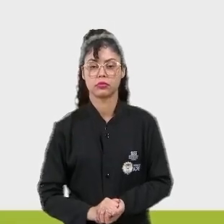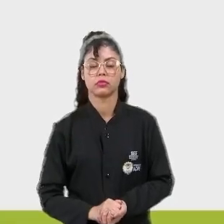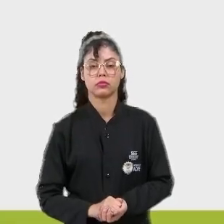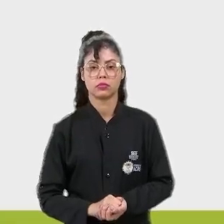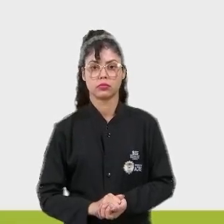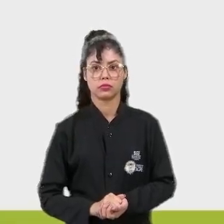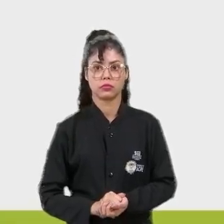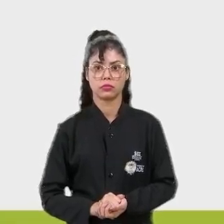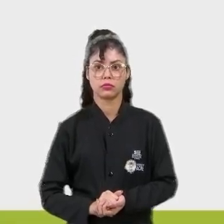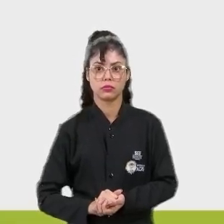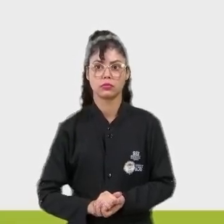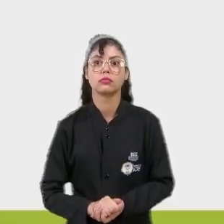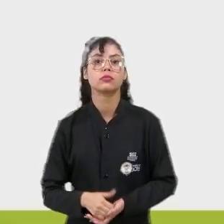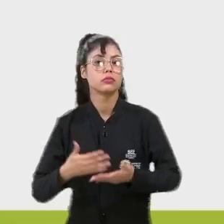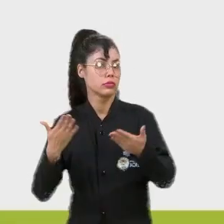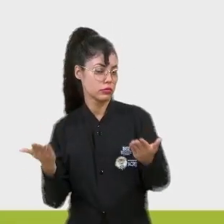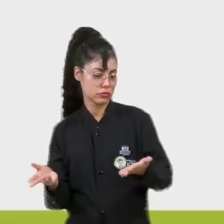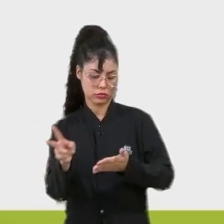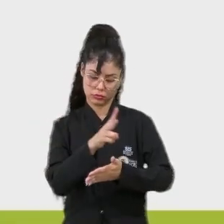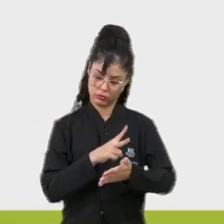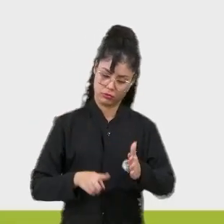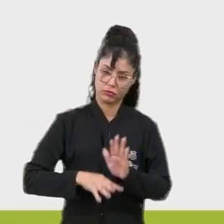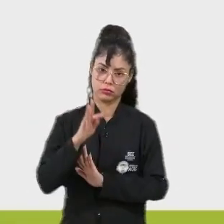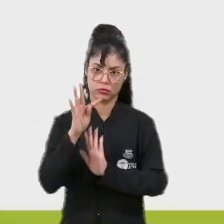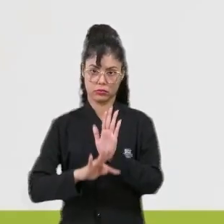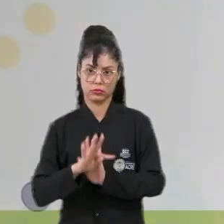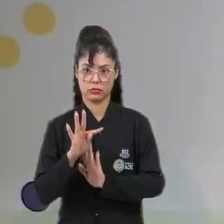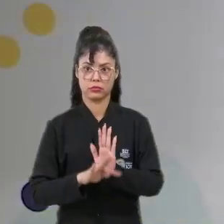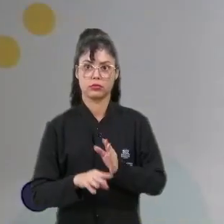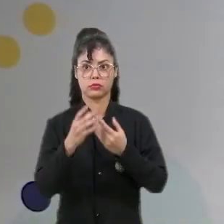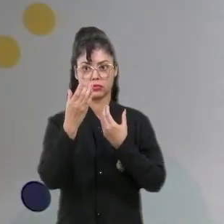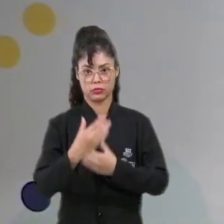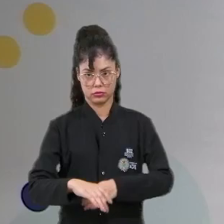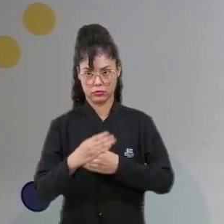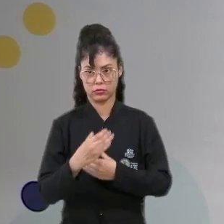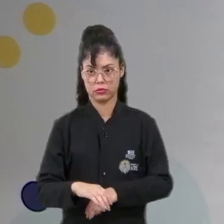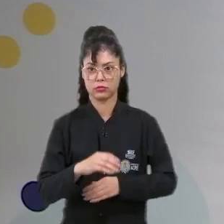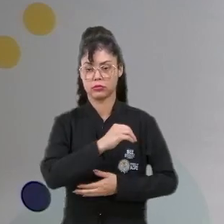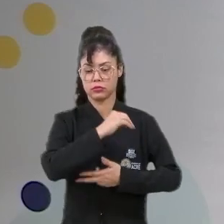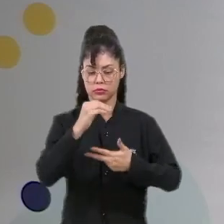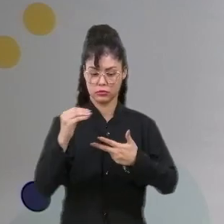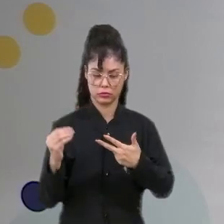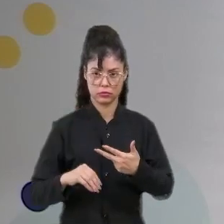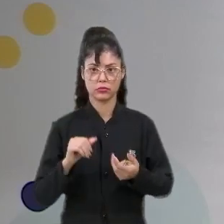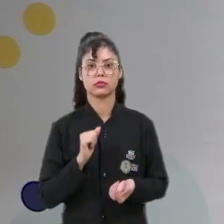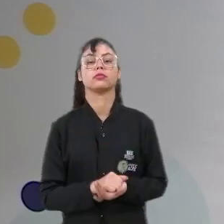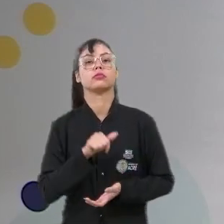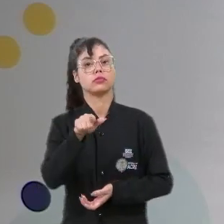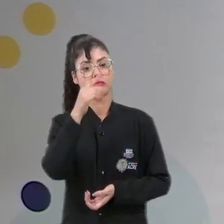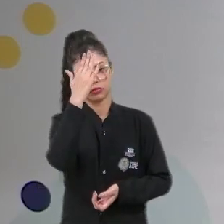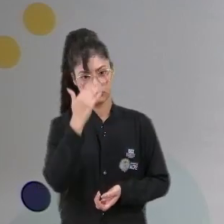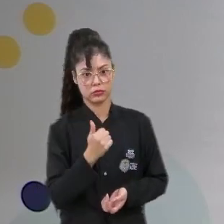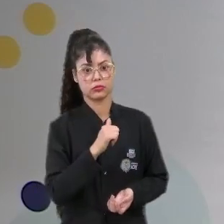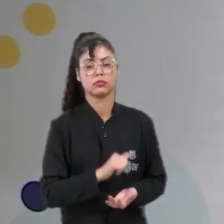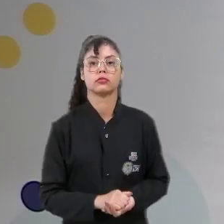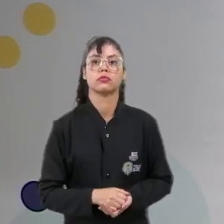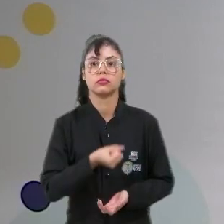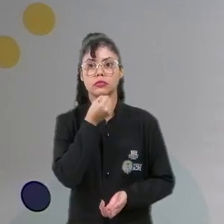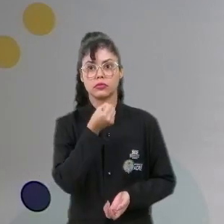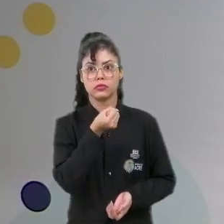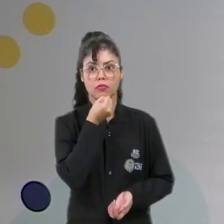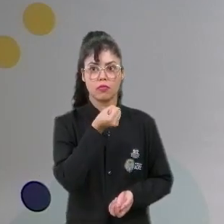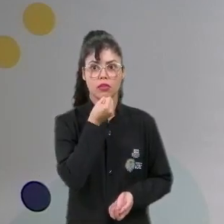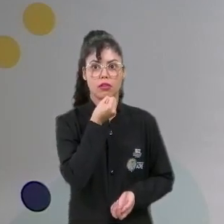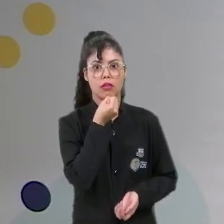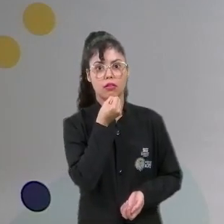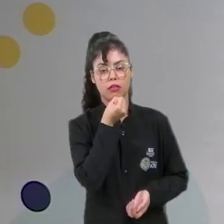de faca no pescoço. Ao ler esse texto no vestibular, no Enem, você sabe que eu tenho um texto